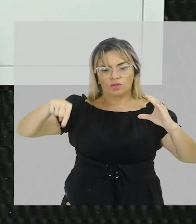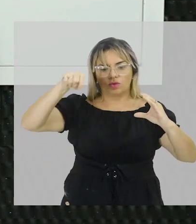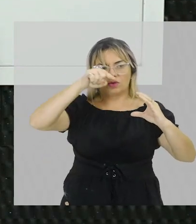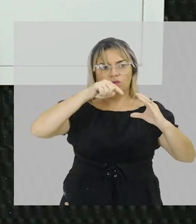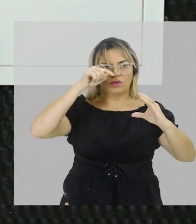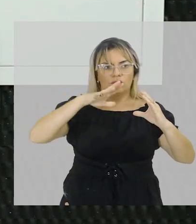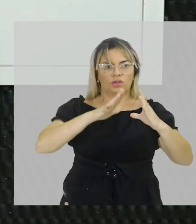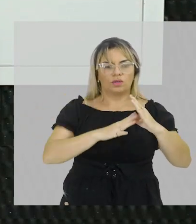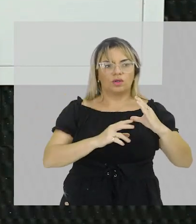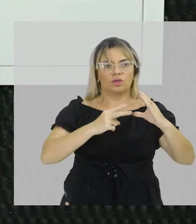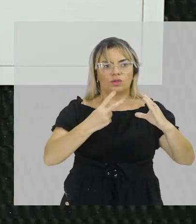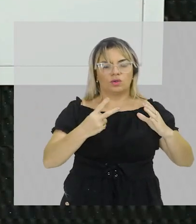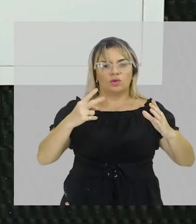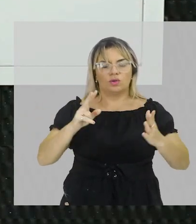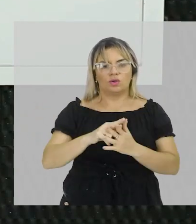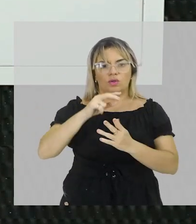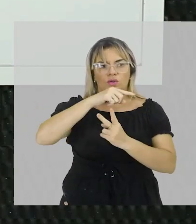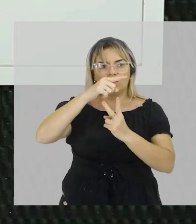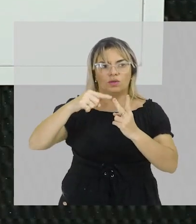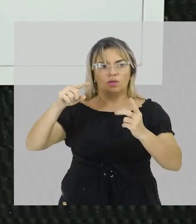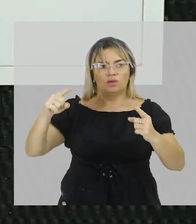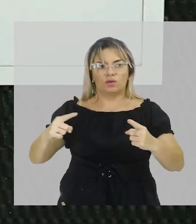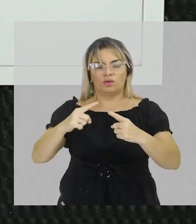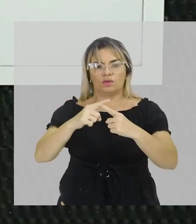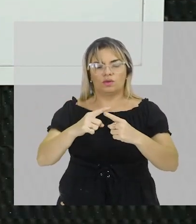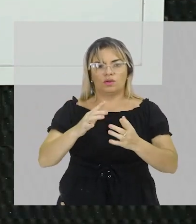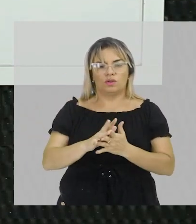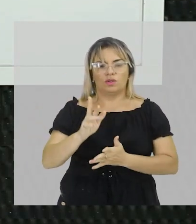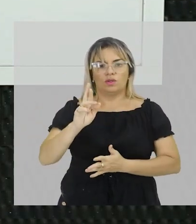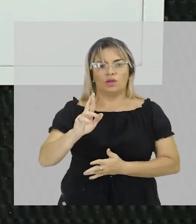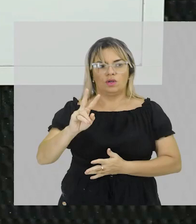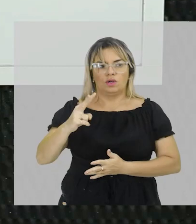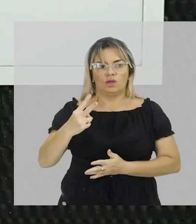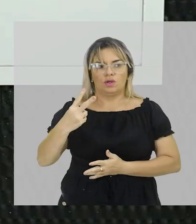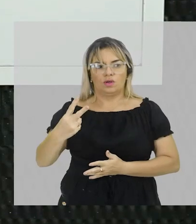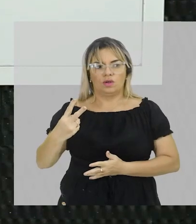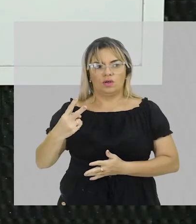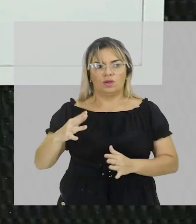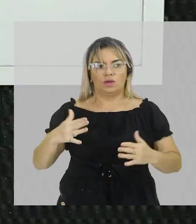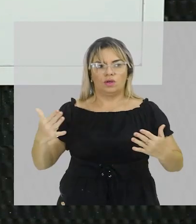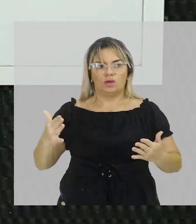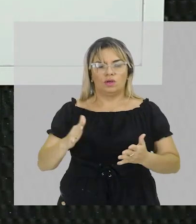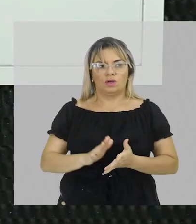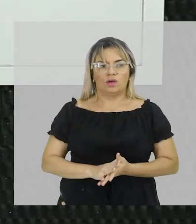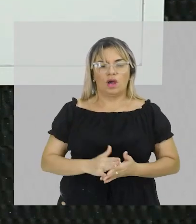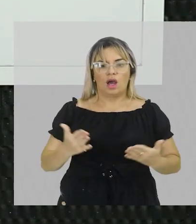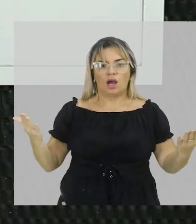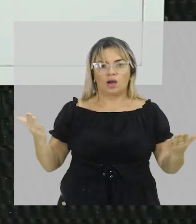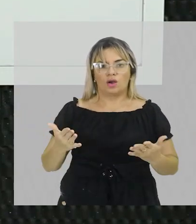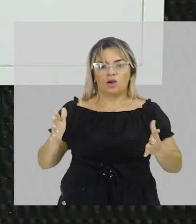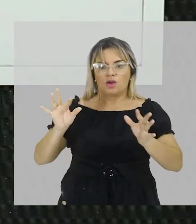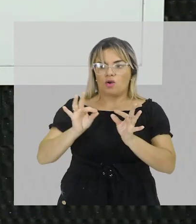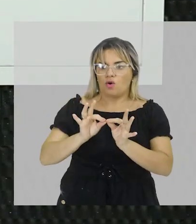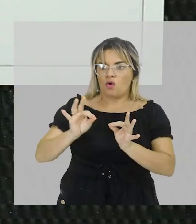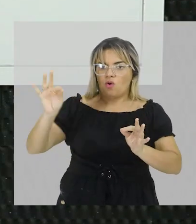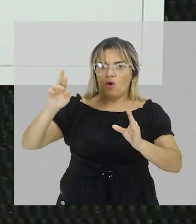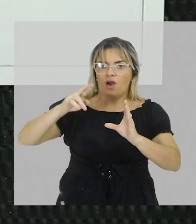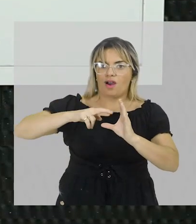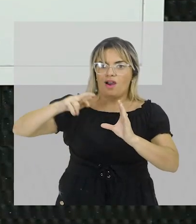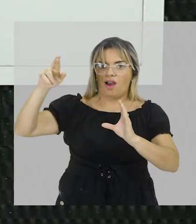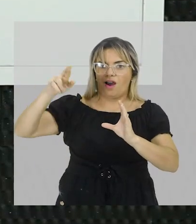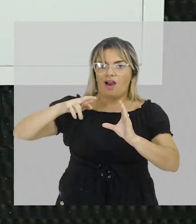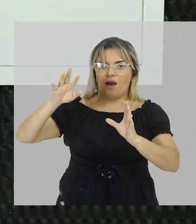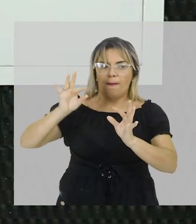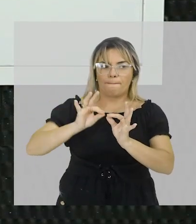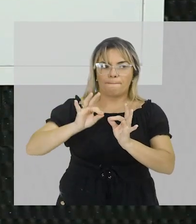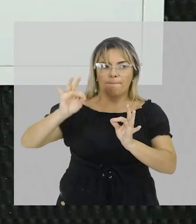2π vezes o raio dá 2. Aqui é o raio dá 1. Só que, turma, o raio aqui é 100, ó. Tá? O raio é